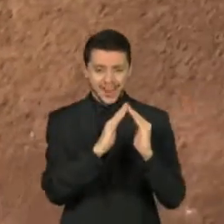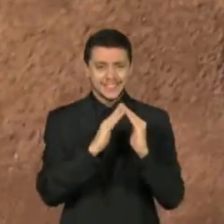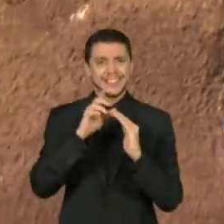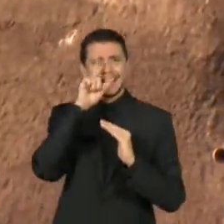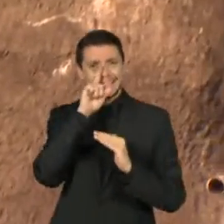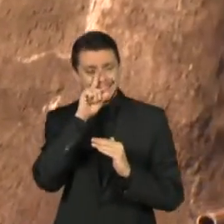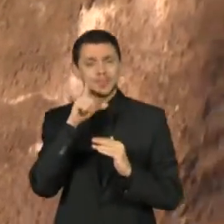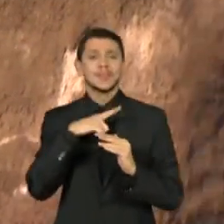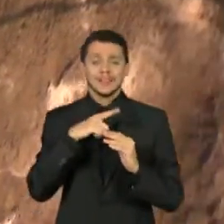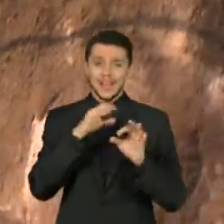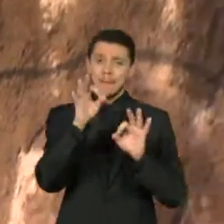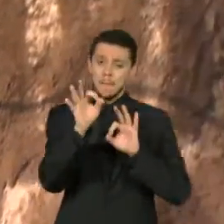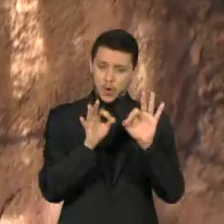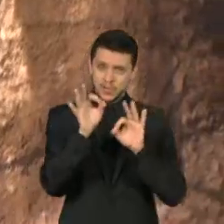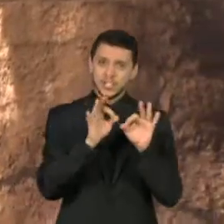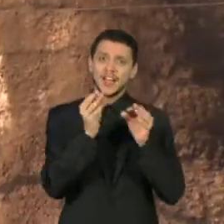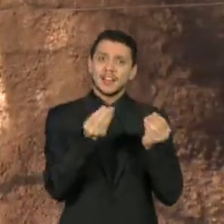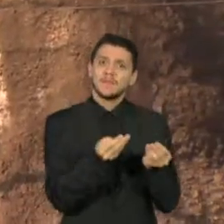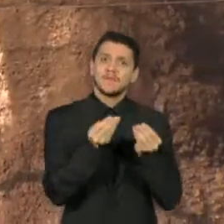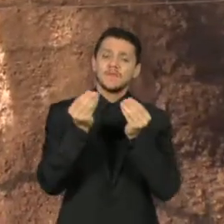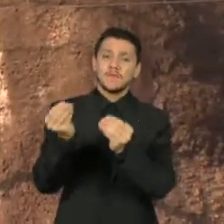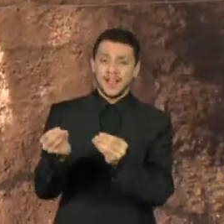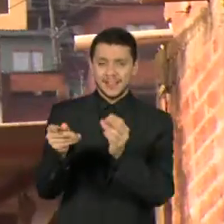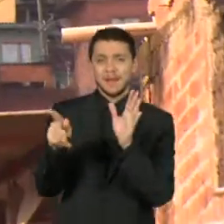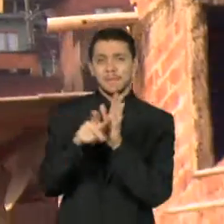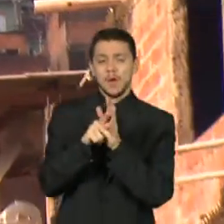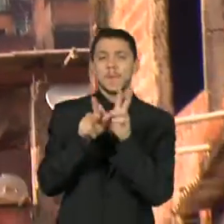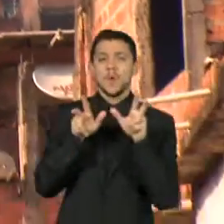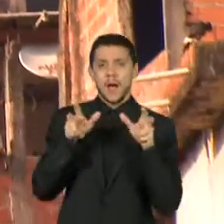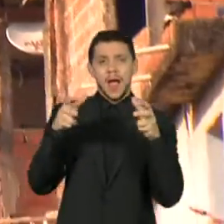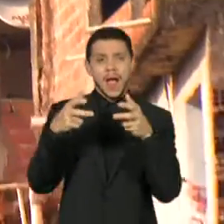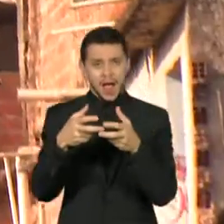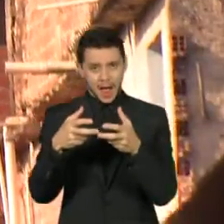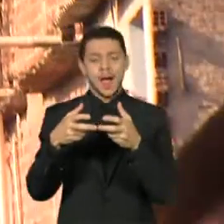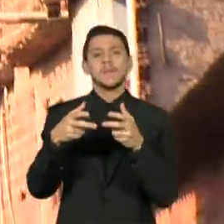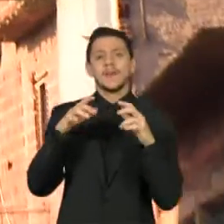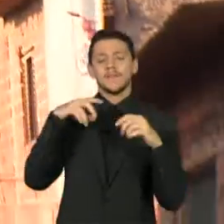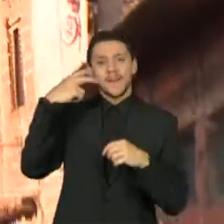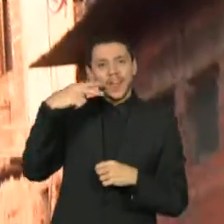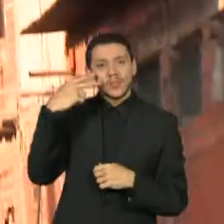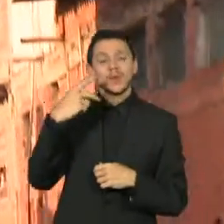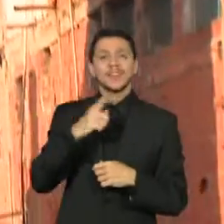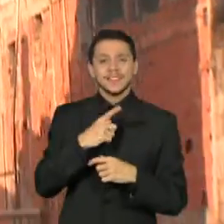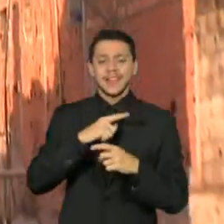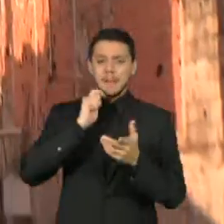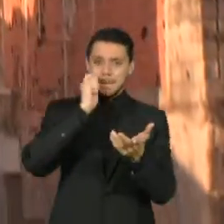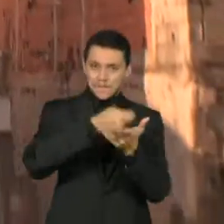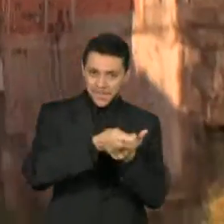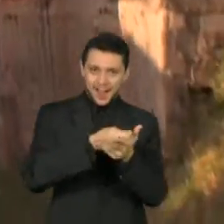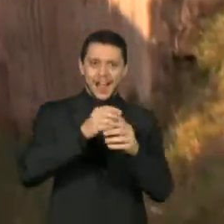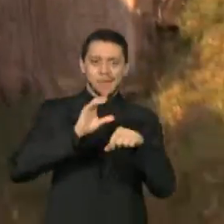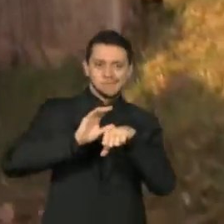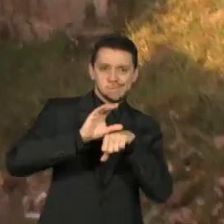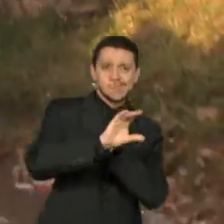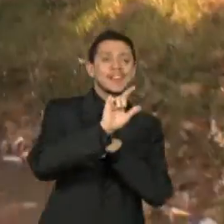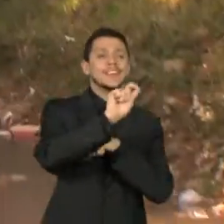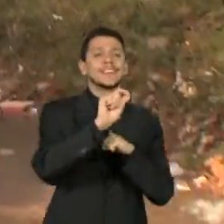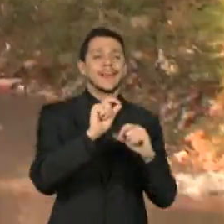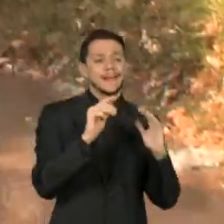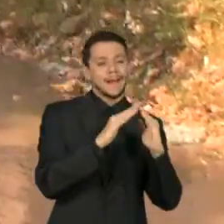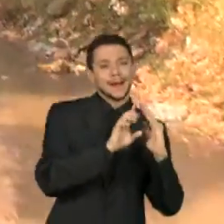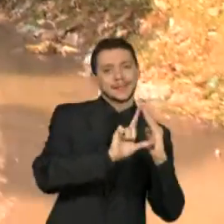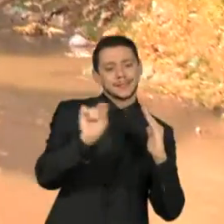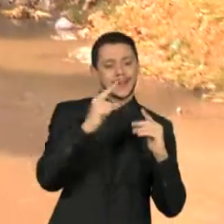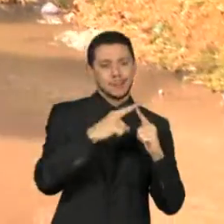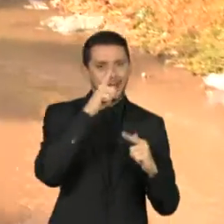Prefeitura à Câmara autoriza o pagamento de indenização a moradores que deixarem esses locais. Por enquanto, a cidade